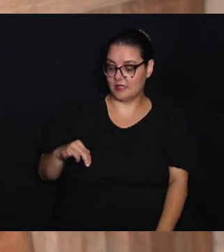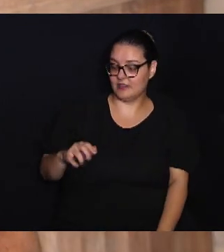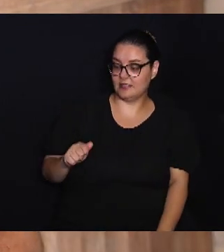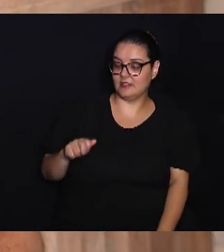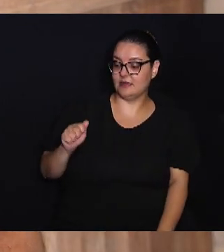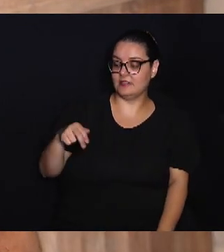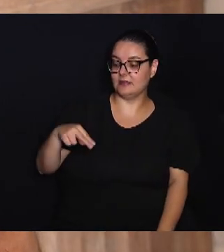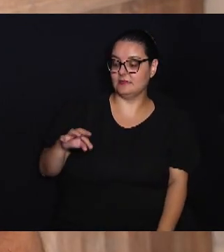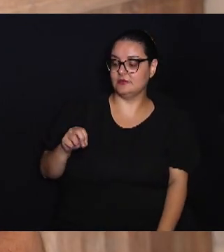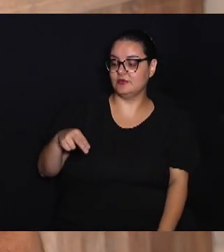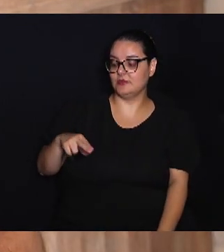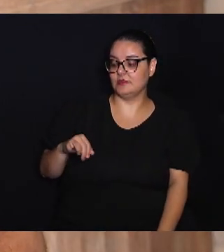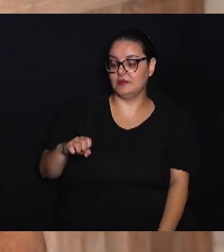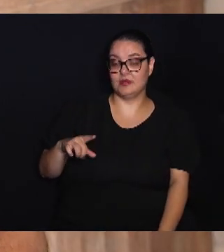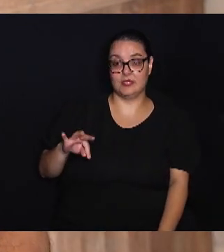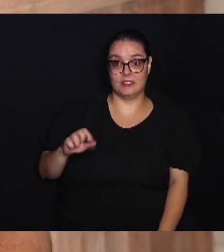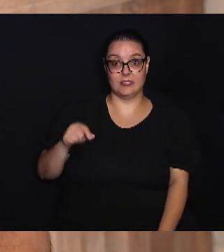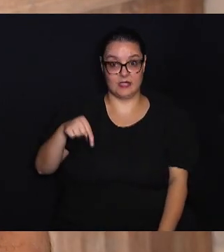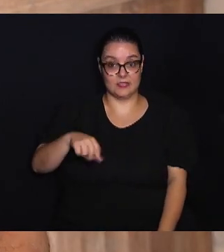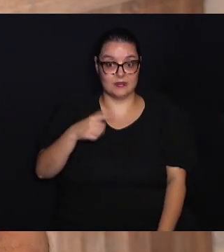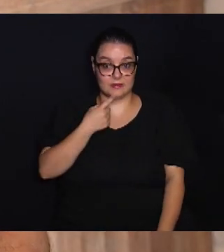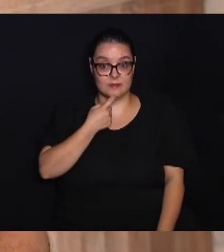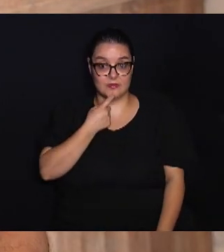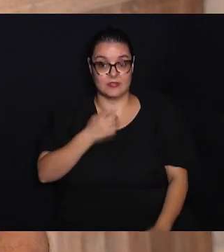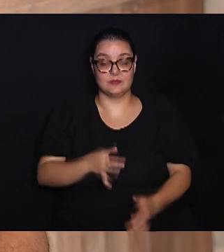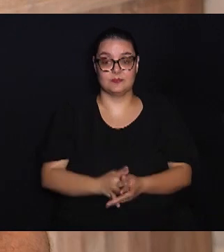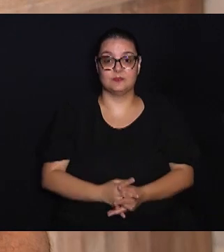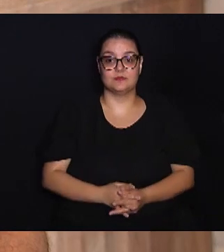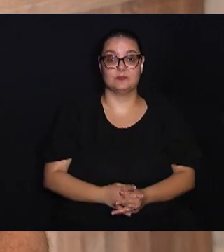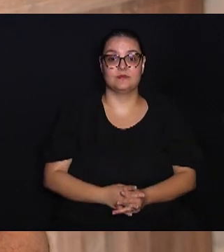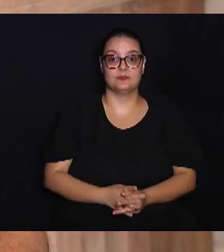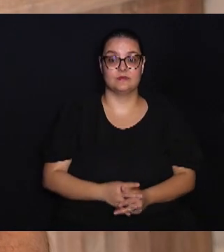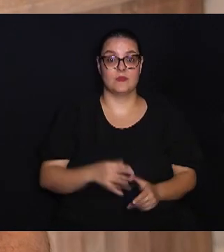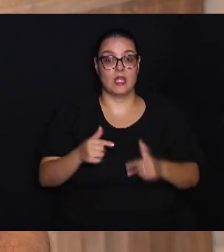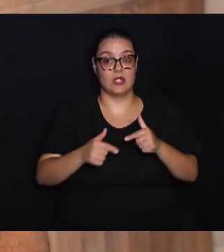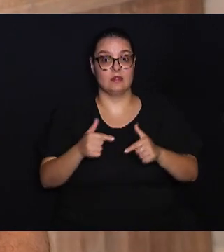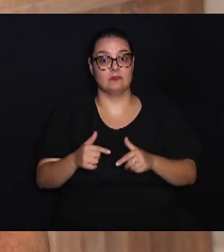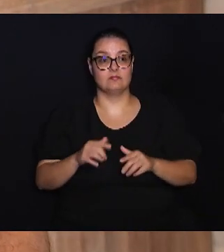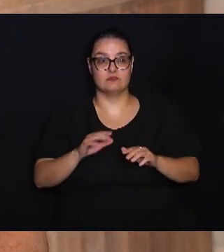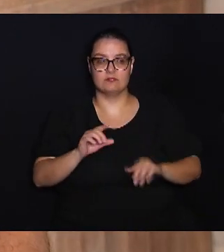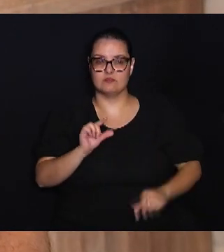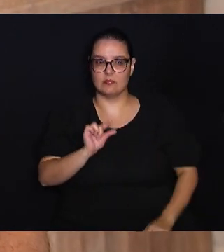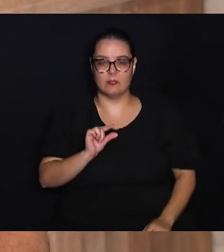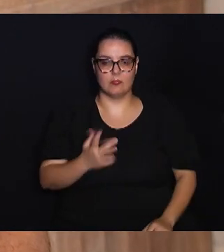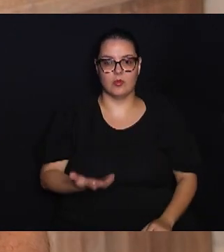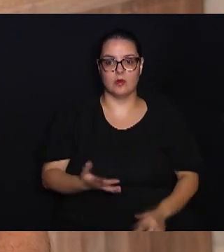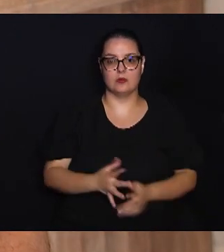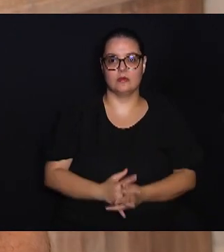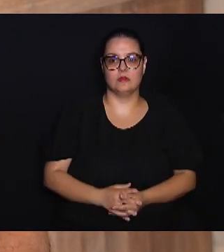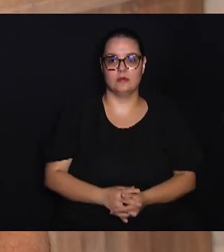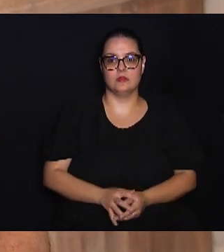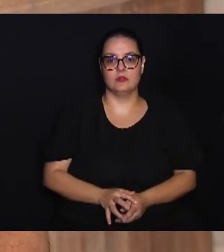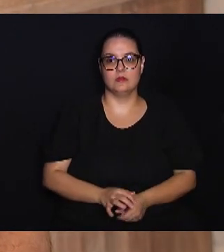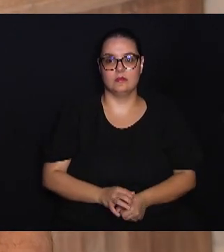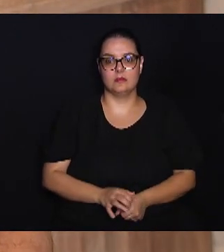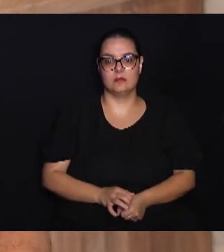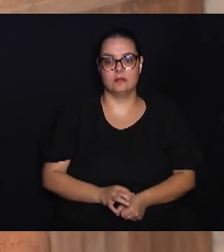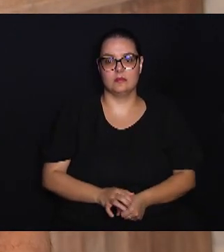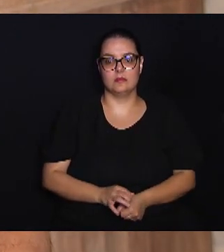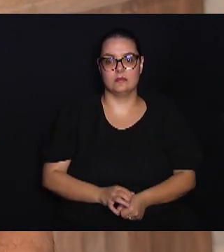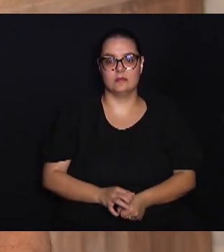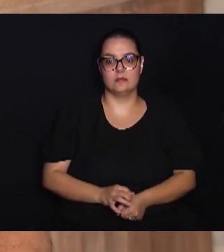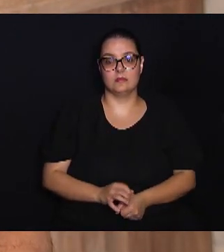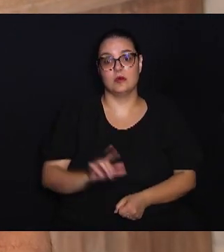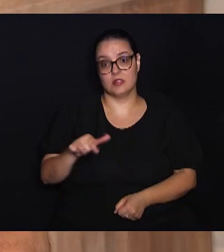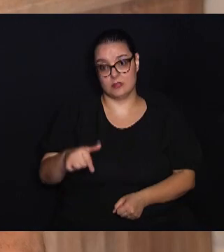Antonieta em Campinas e chegando lá eu trabalhei num período até que eles me me